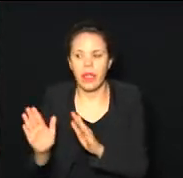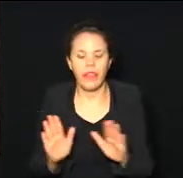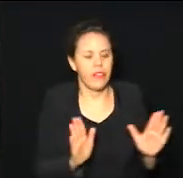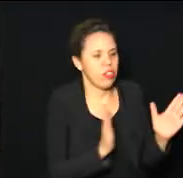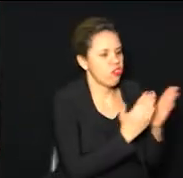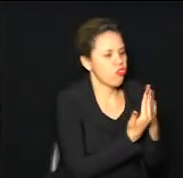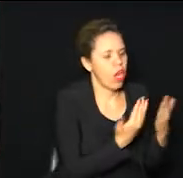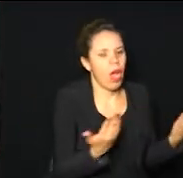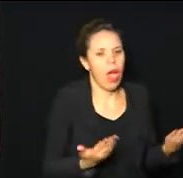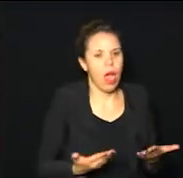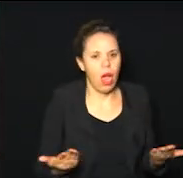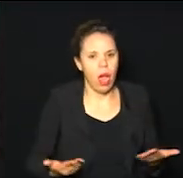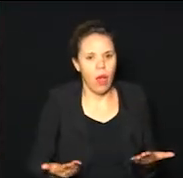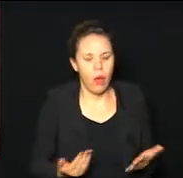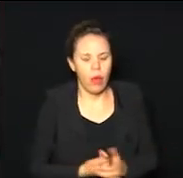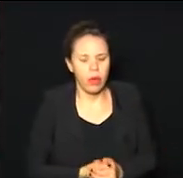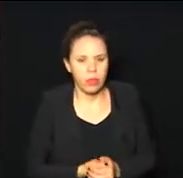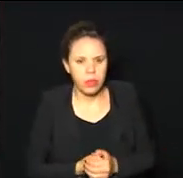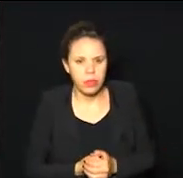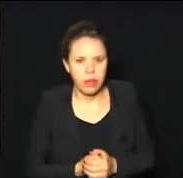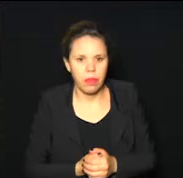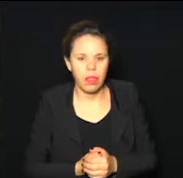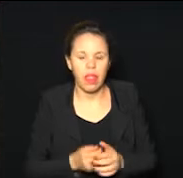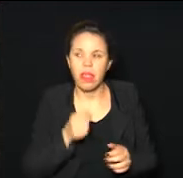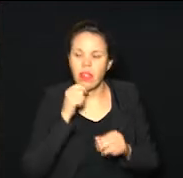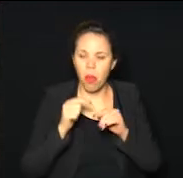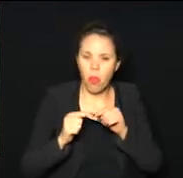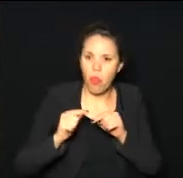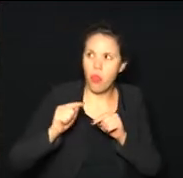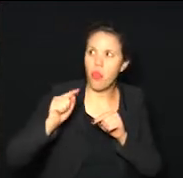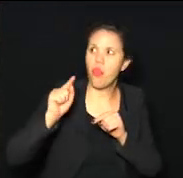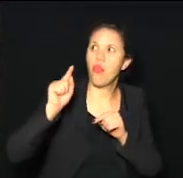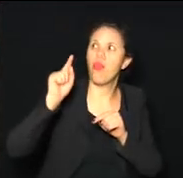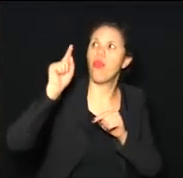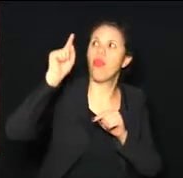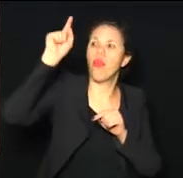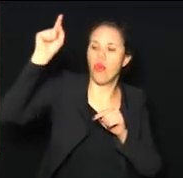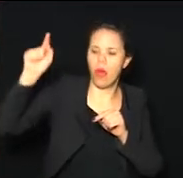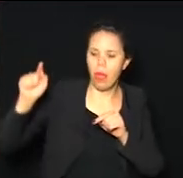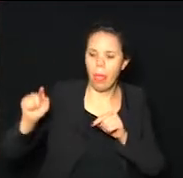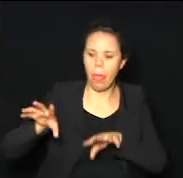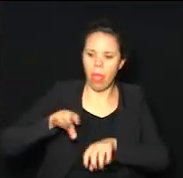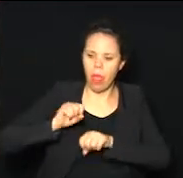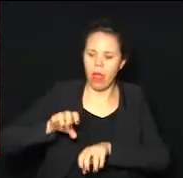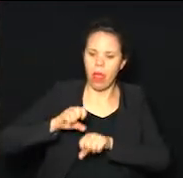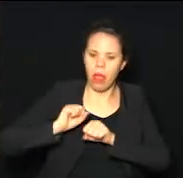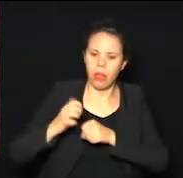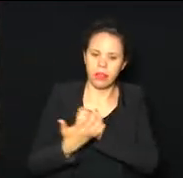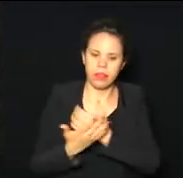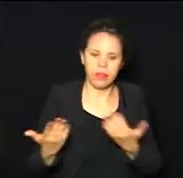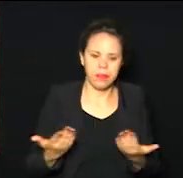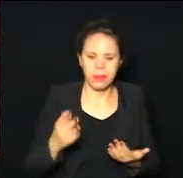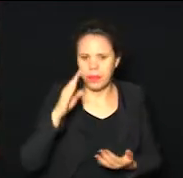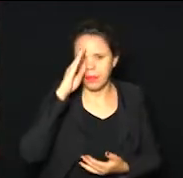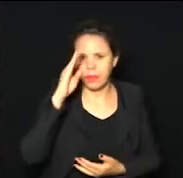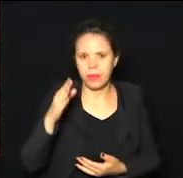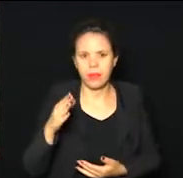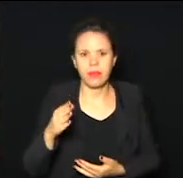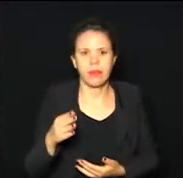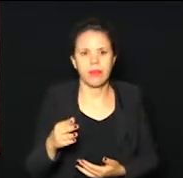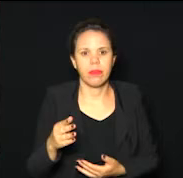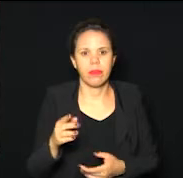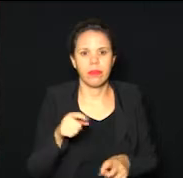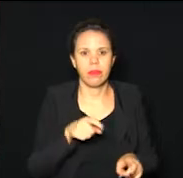comércio agora numa curva ascendente dos casos de Covid, principalmente agora no nosso